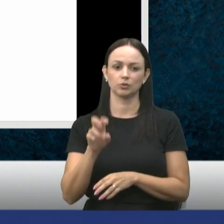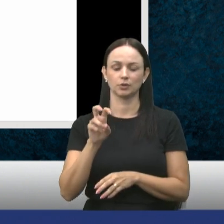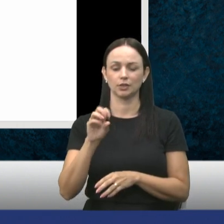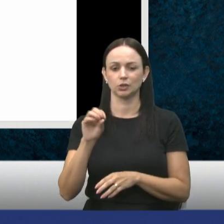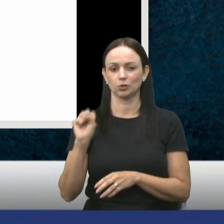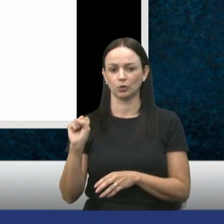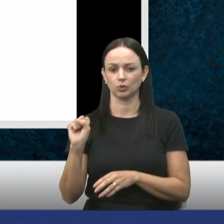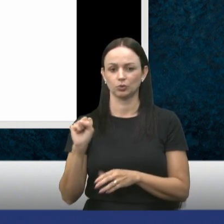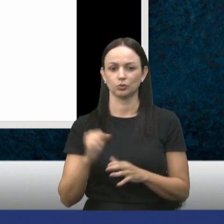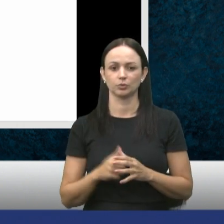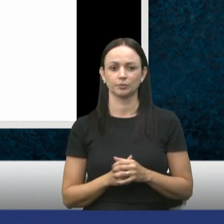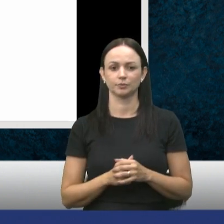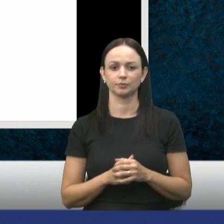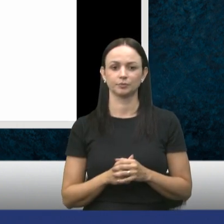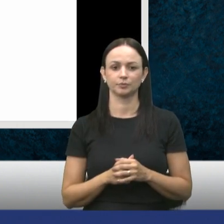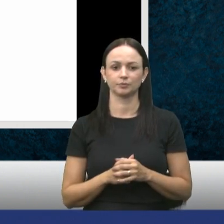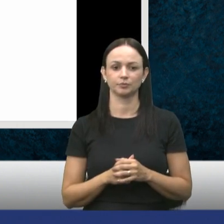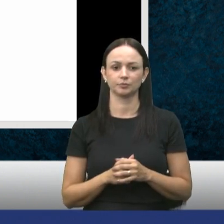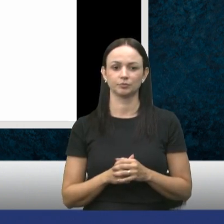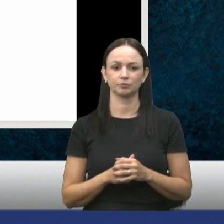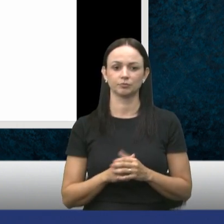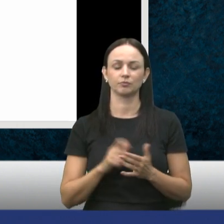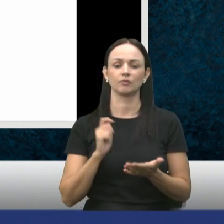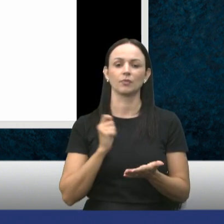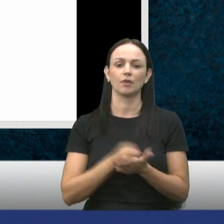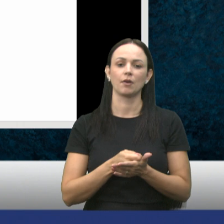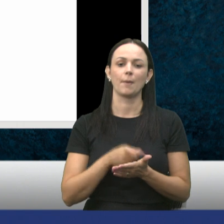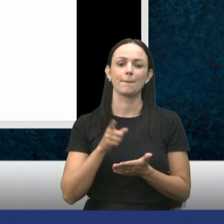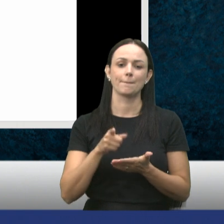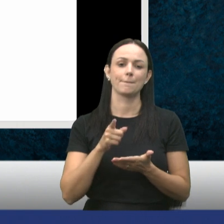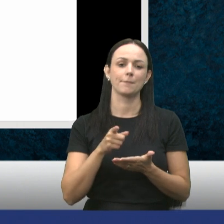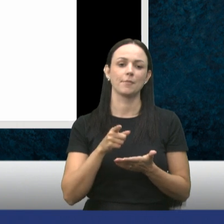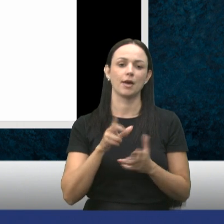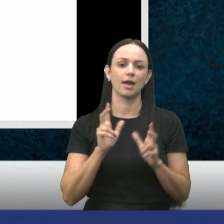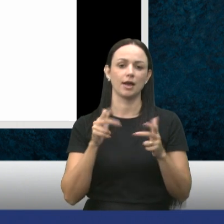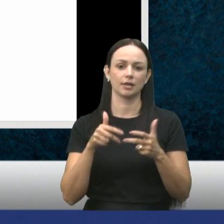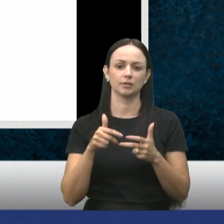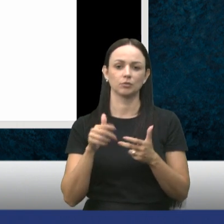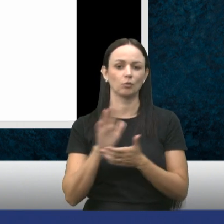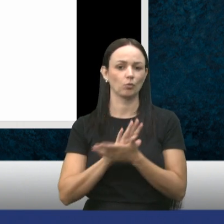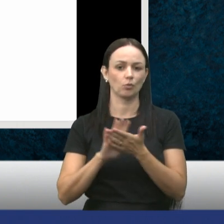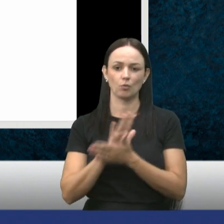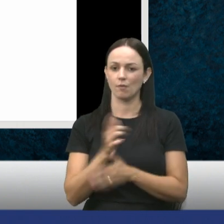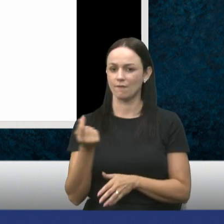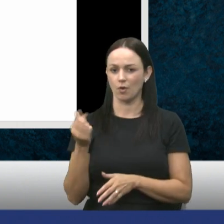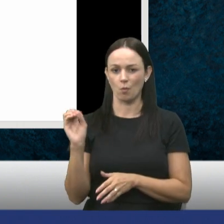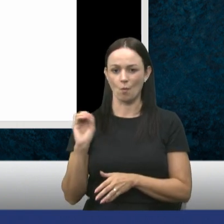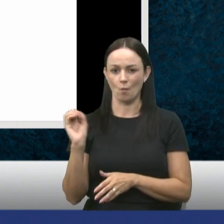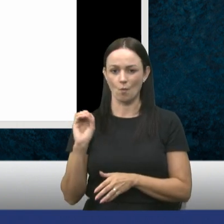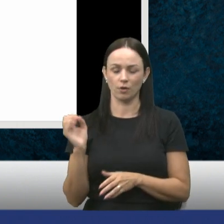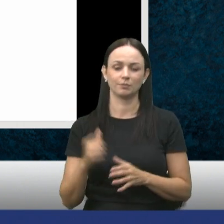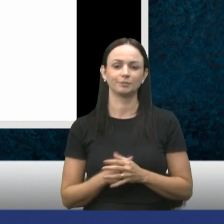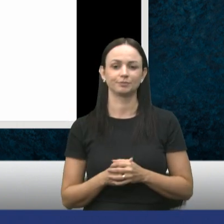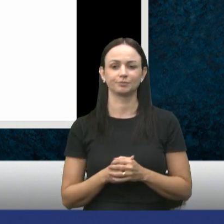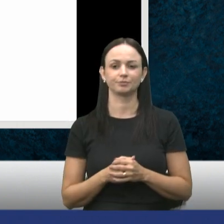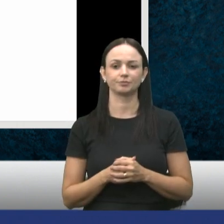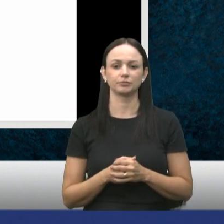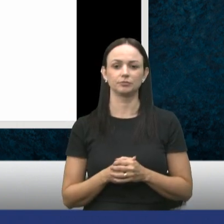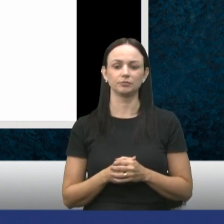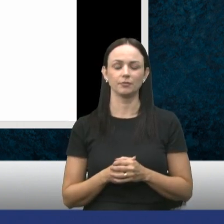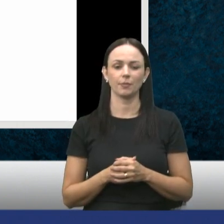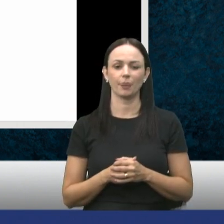4.508. E aí, de resta pagar processados para a Câmara, não ficou nenhum valor,